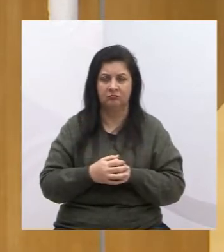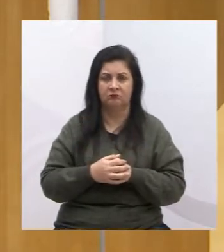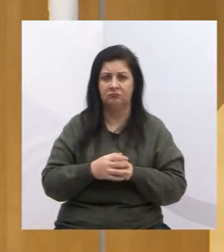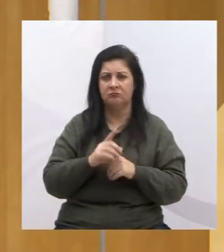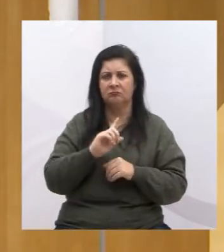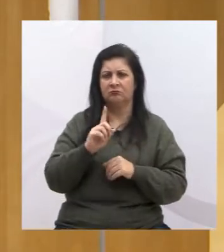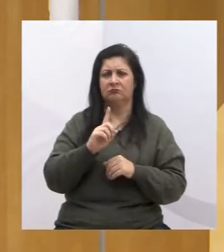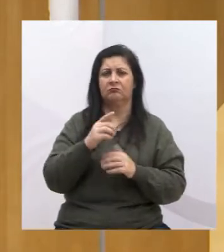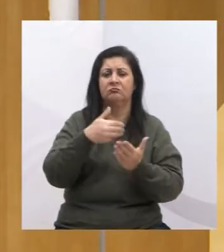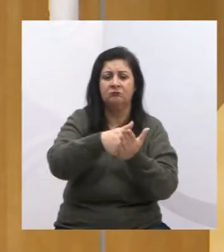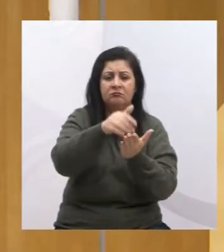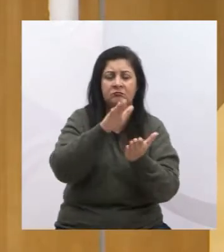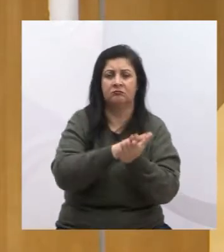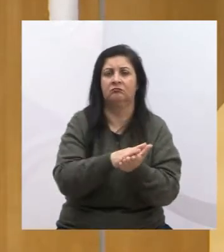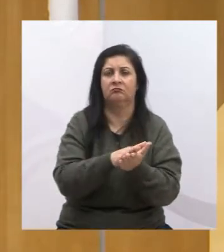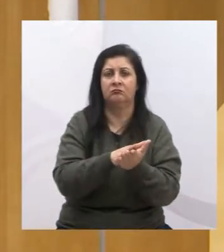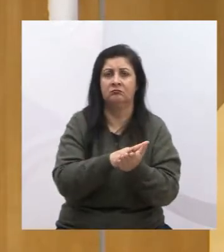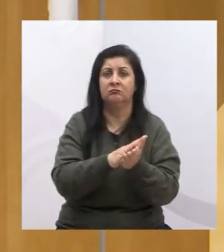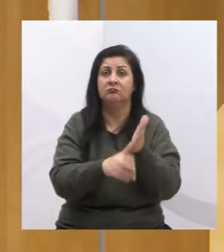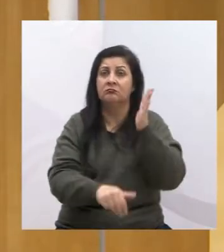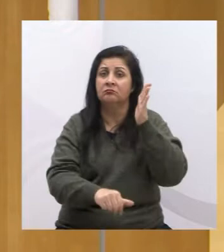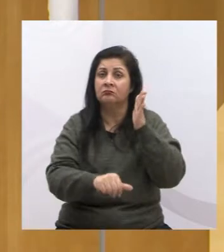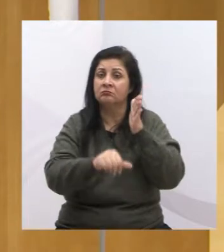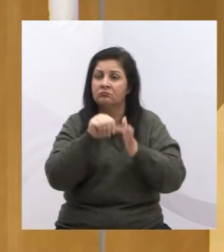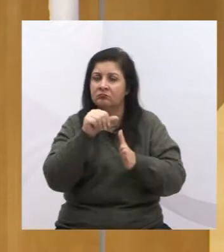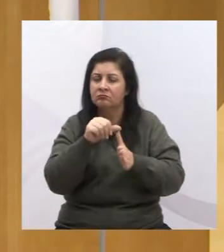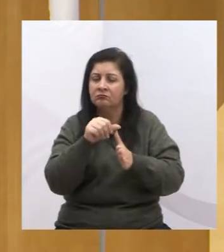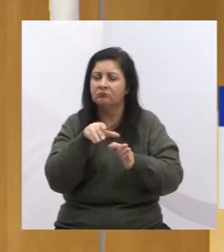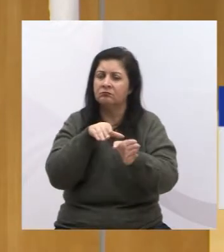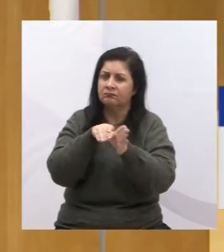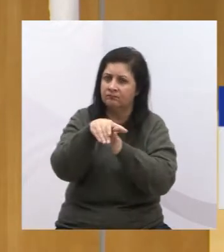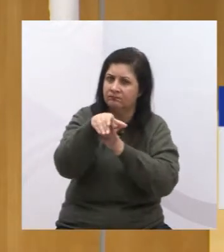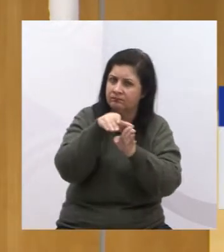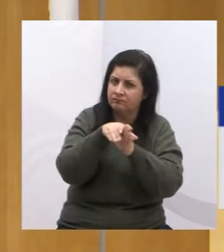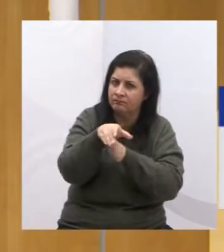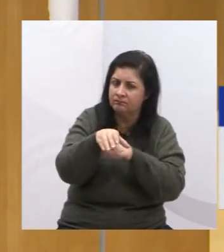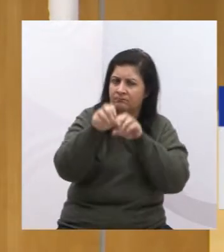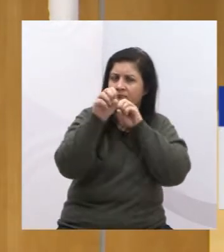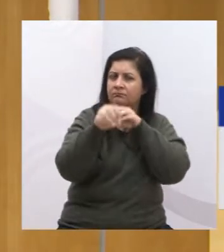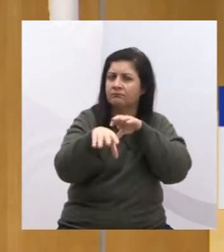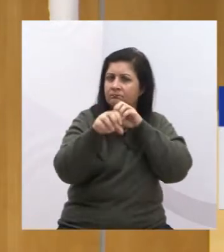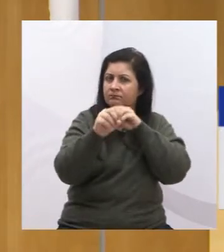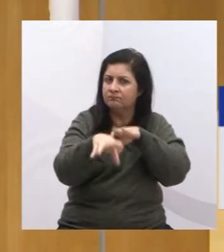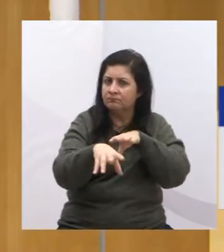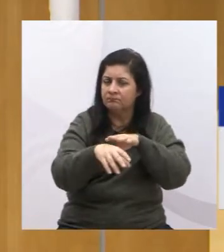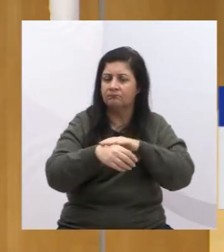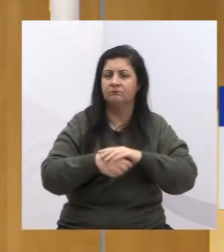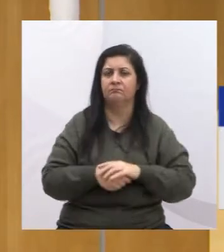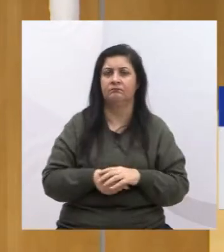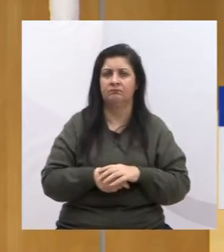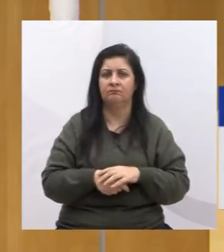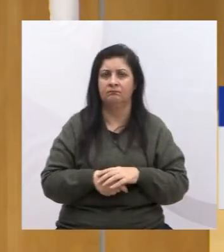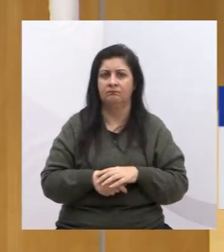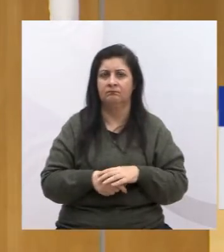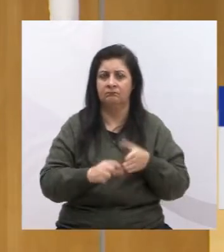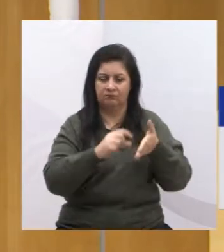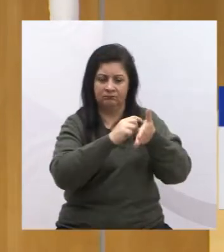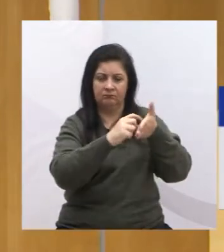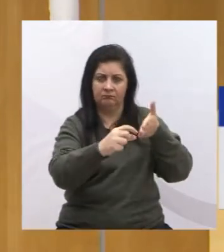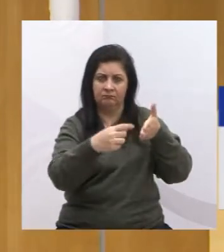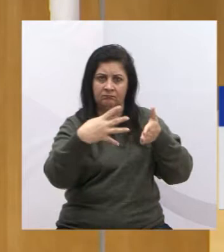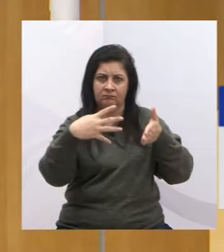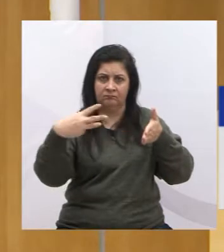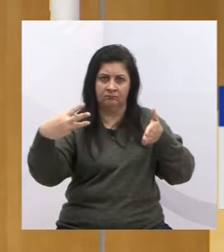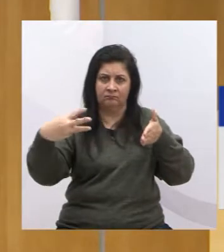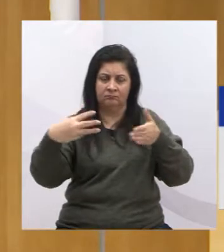apenas multar. Nós vamos primeiro orientar, vamos tentar educá-lo, logo que no parágrafo 43 dessa